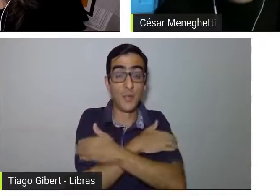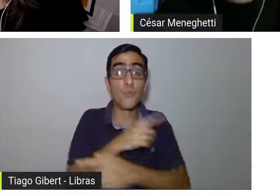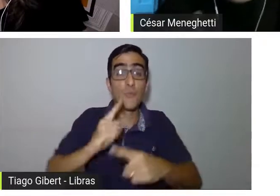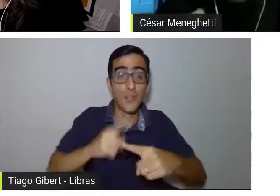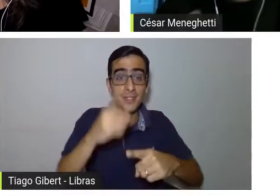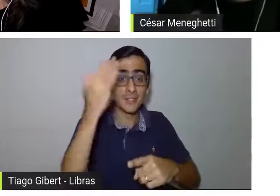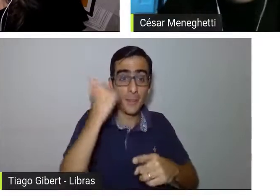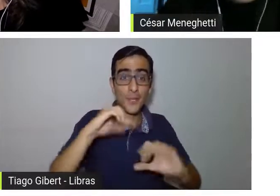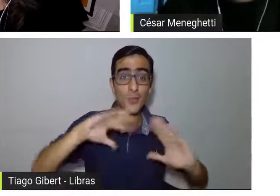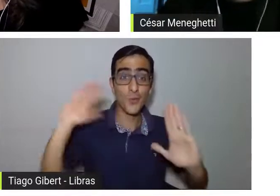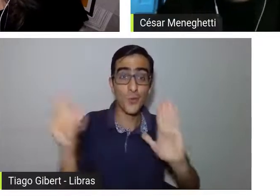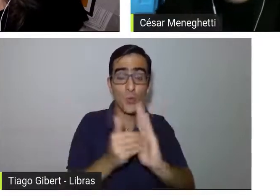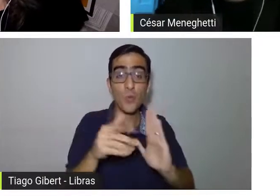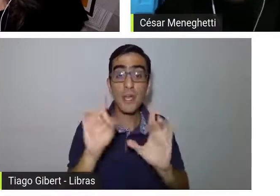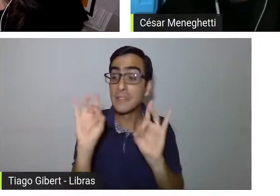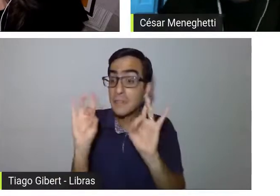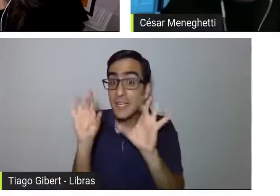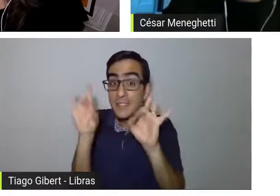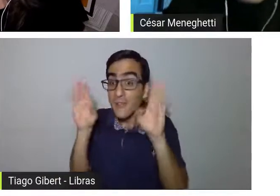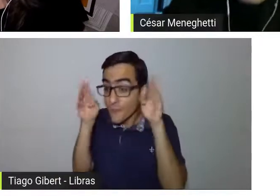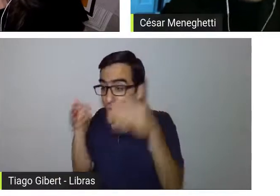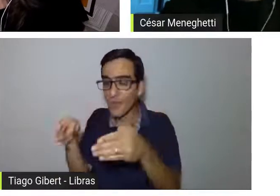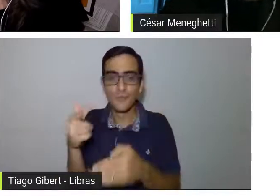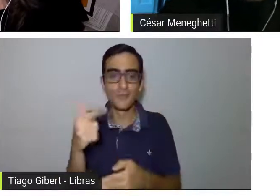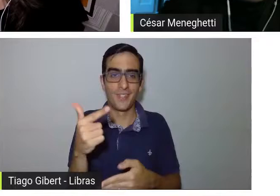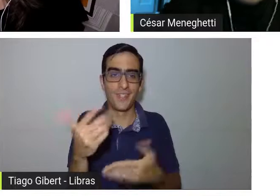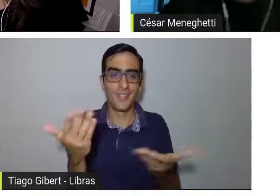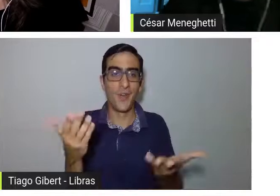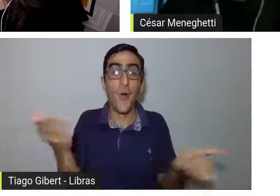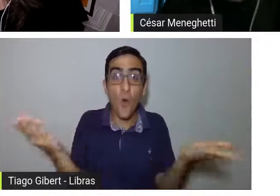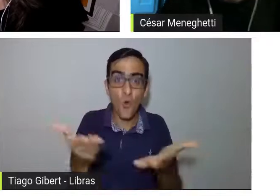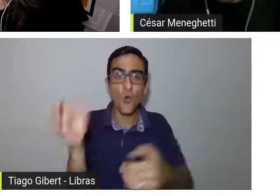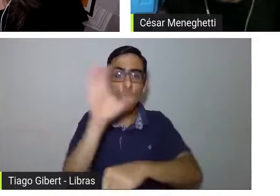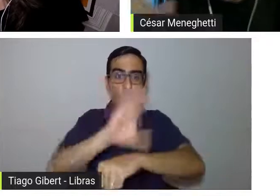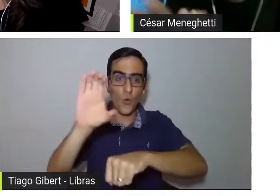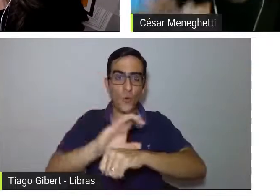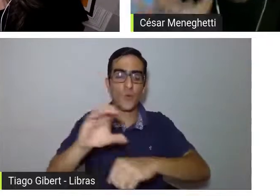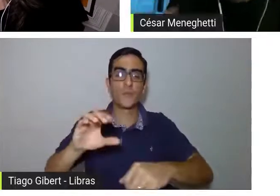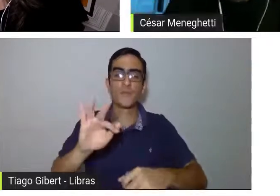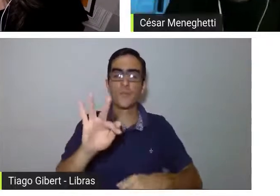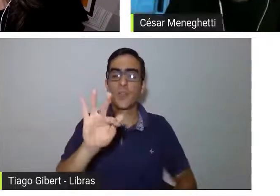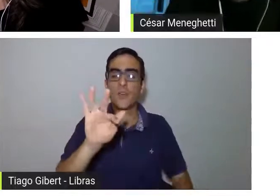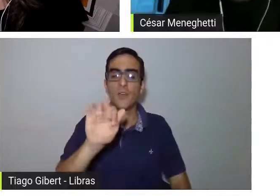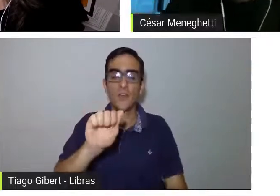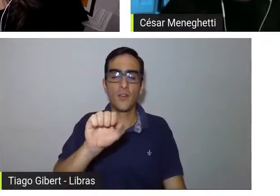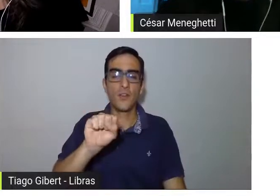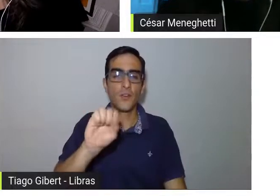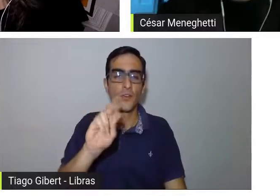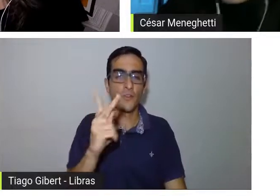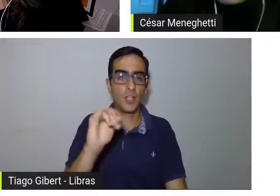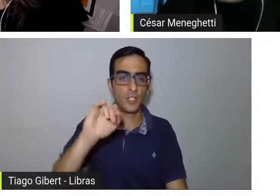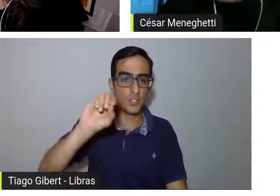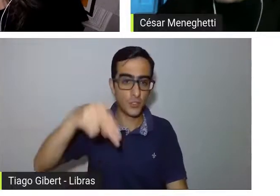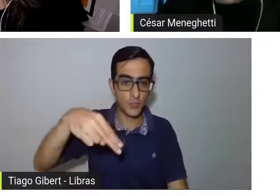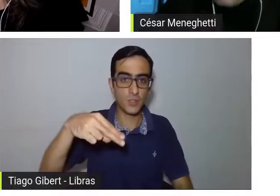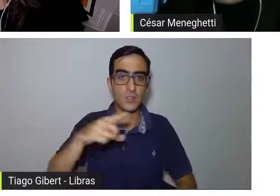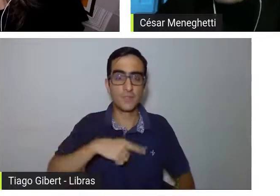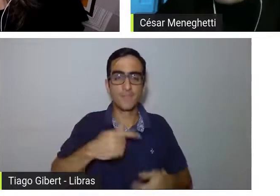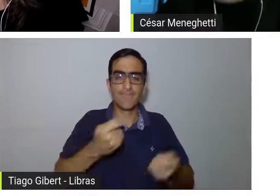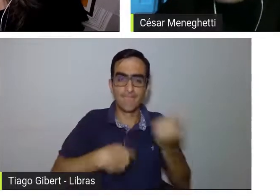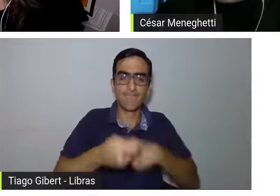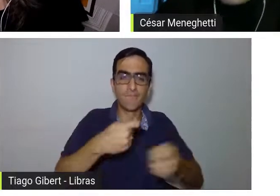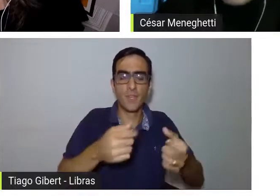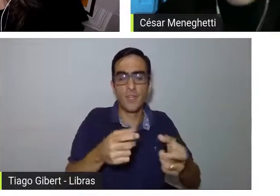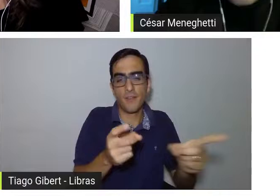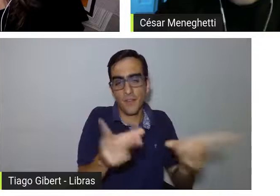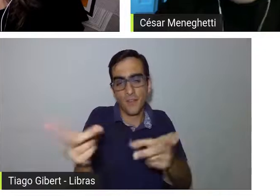mas não é específico de nada. Hoje tem cursos de fashion, de design, coisas mais ligadas ao mercado, mas naquela